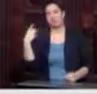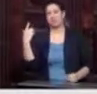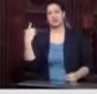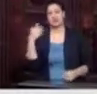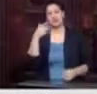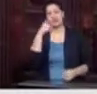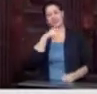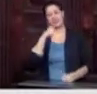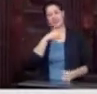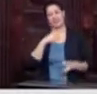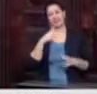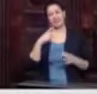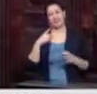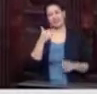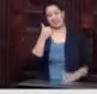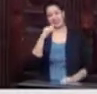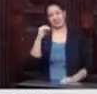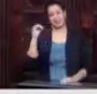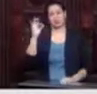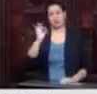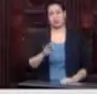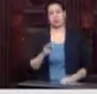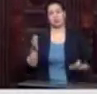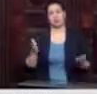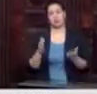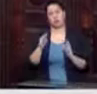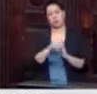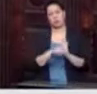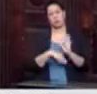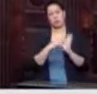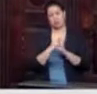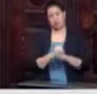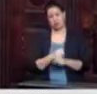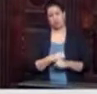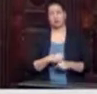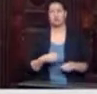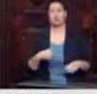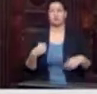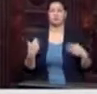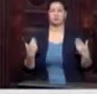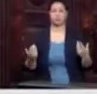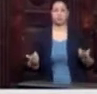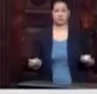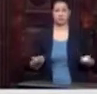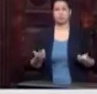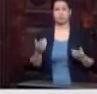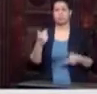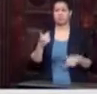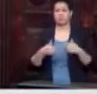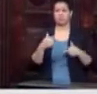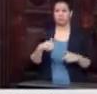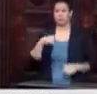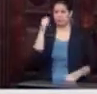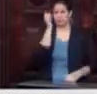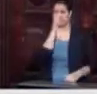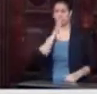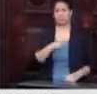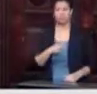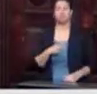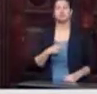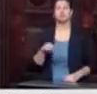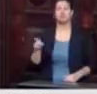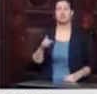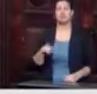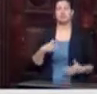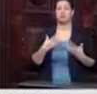valor reduzido diante dessa nova metodologia de cálculo. Ou seja, os trabalhadores brasileiros estão